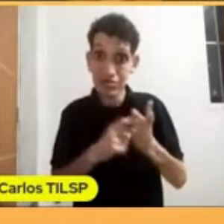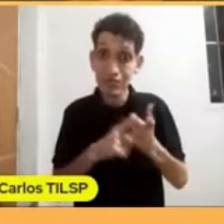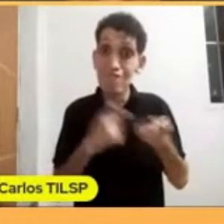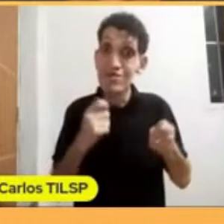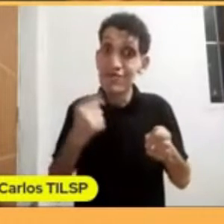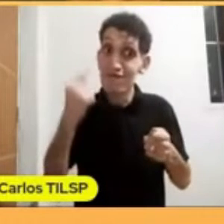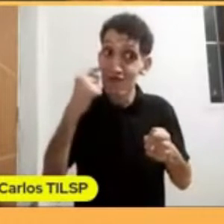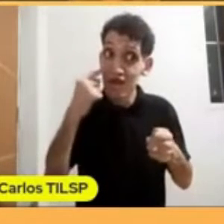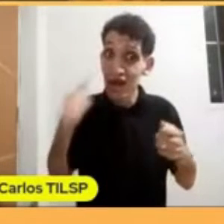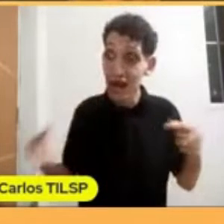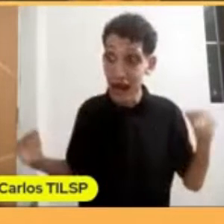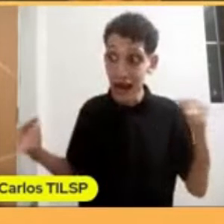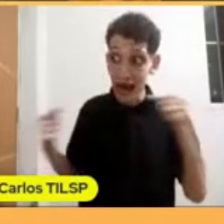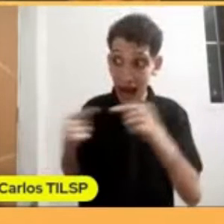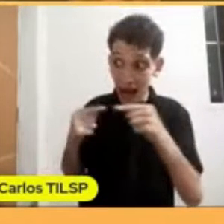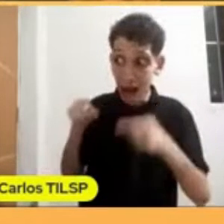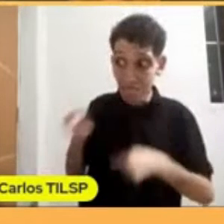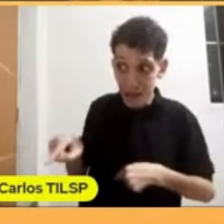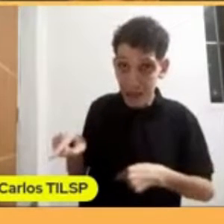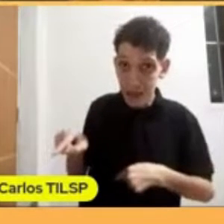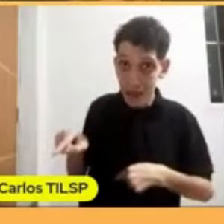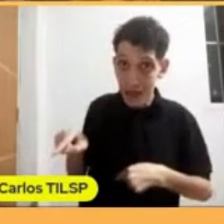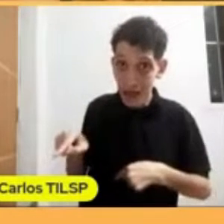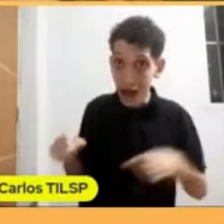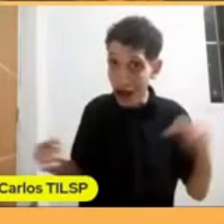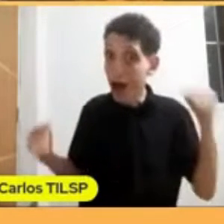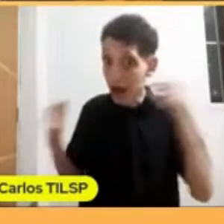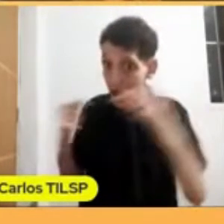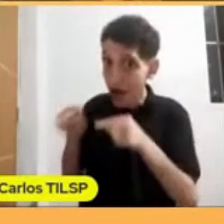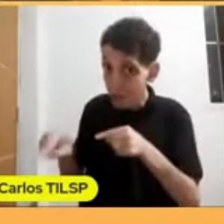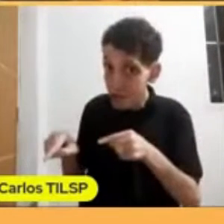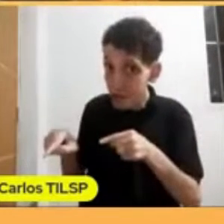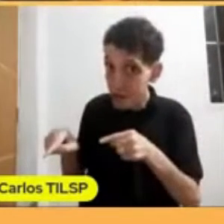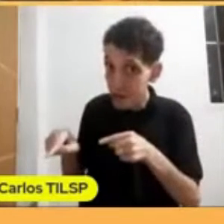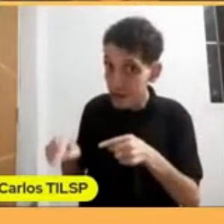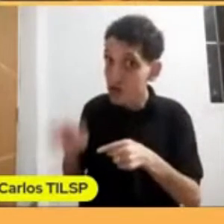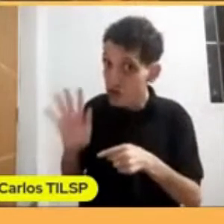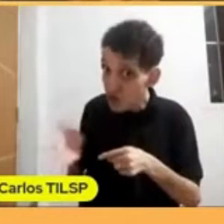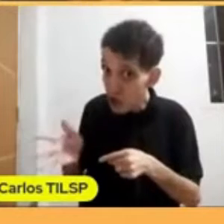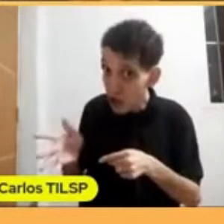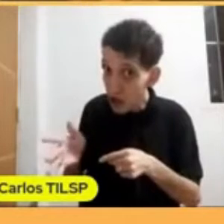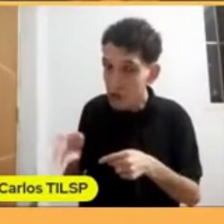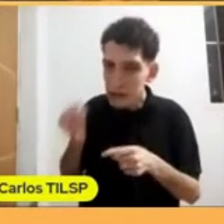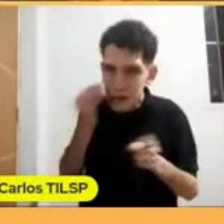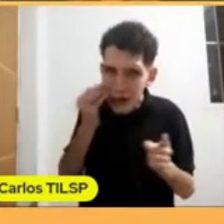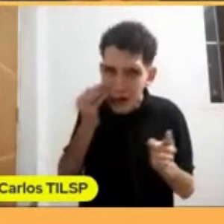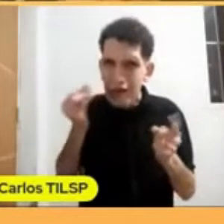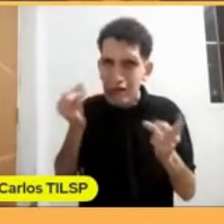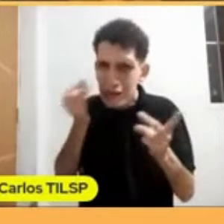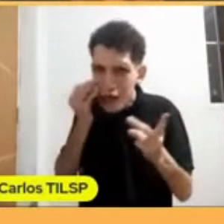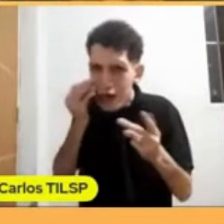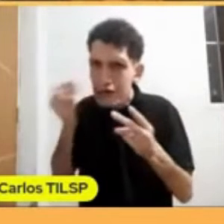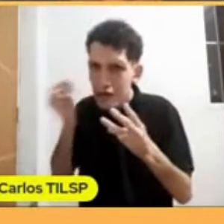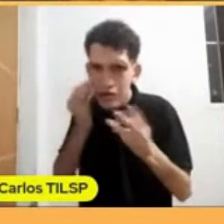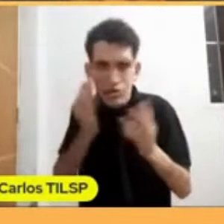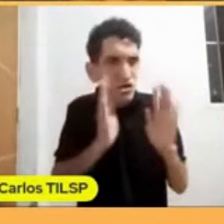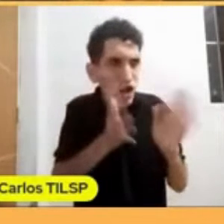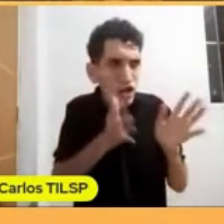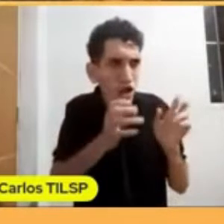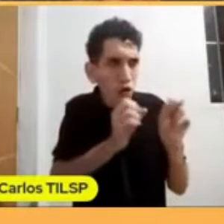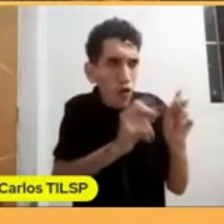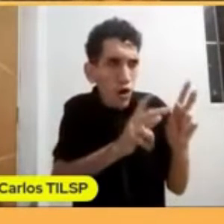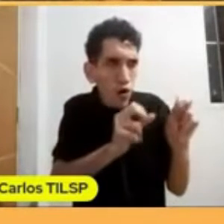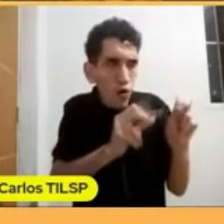também elas precisam estar funcionando também nesses equipamentos, tá certo? Então, a gente tem que fazer esses